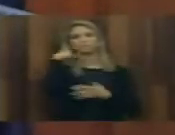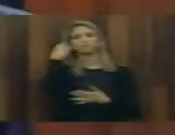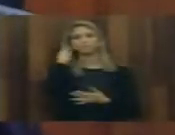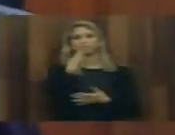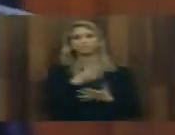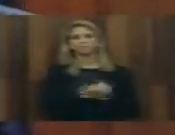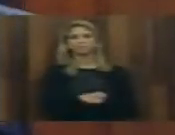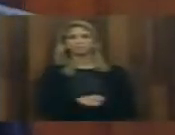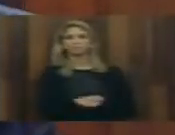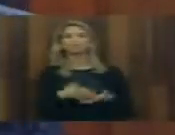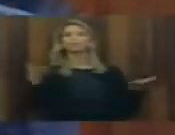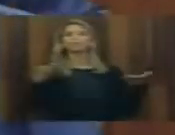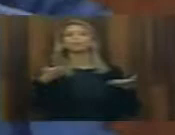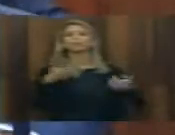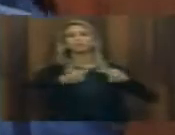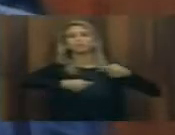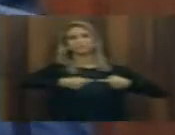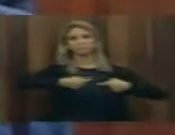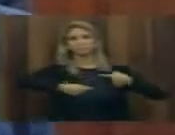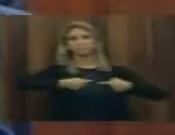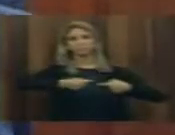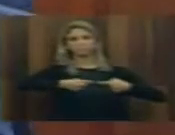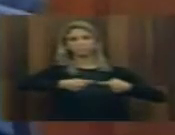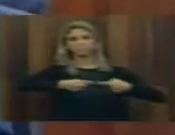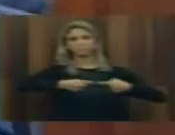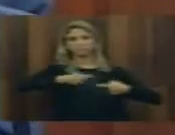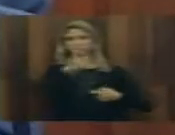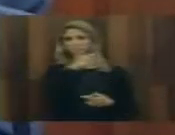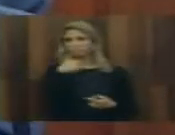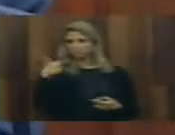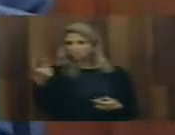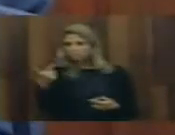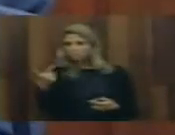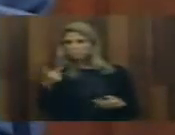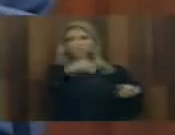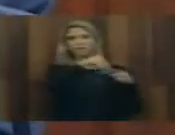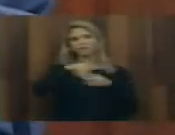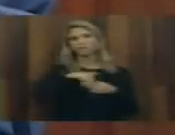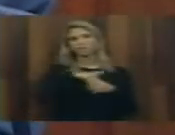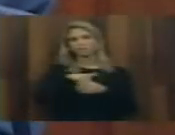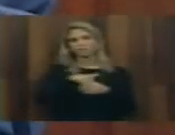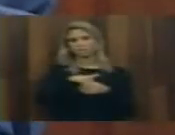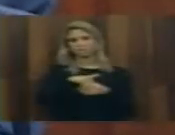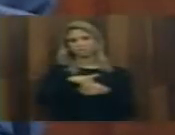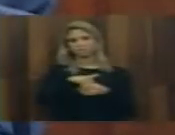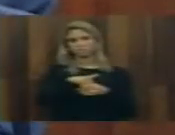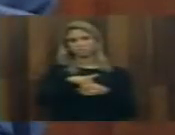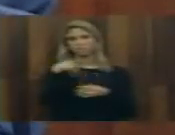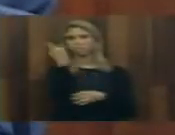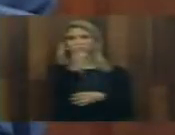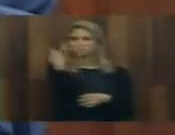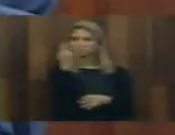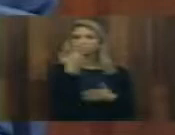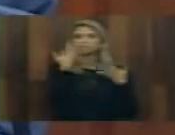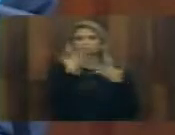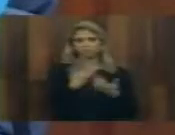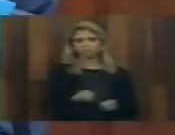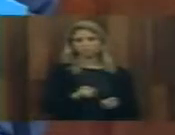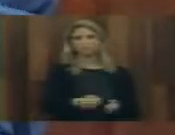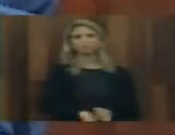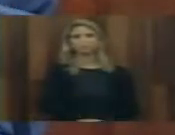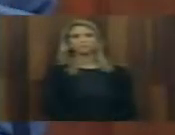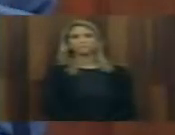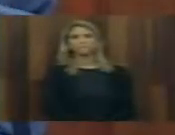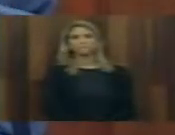vereadores. Coloco o requerimento em discussão. Não havendo quem queira discutir, em votação, os favoráveis permaneçam como